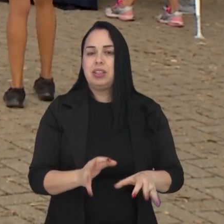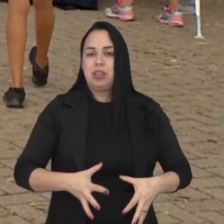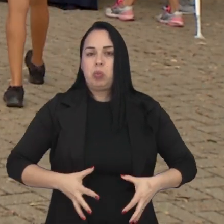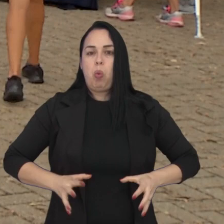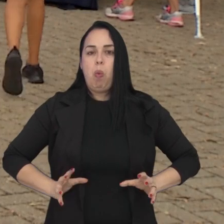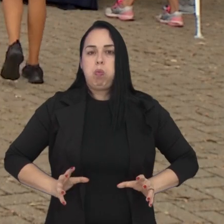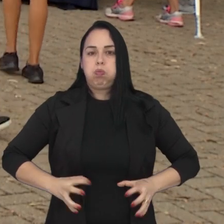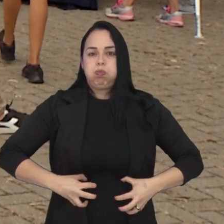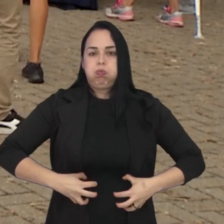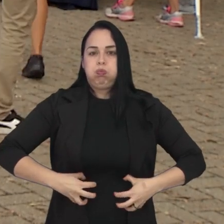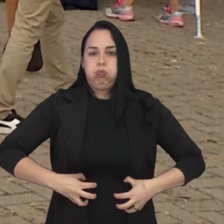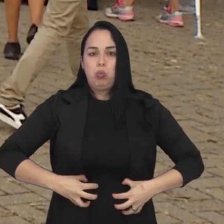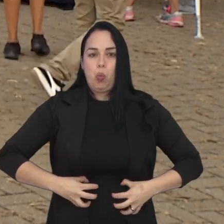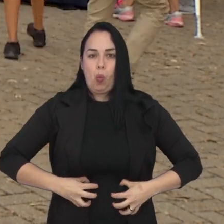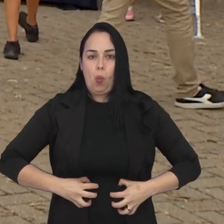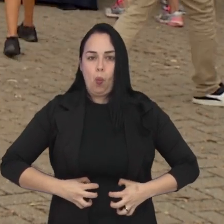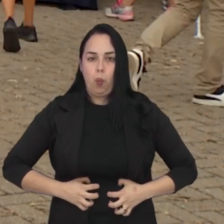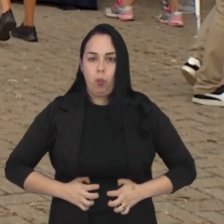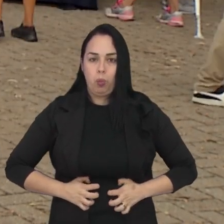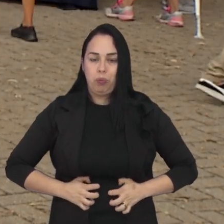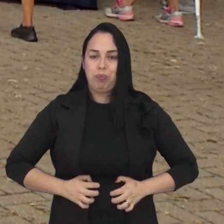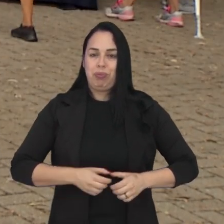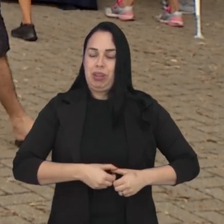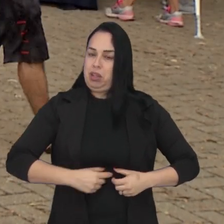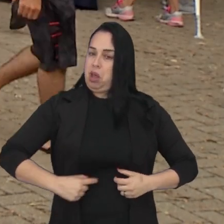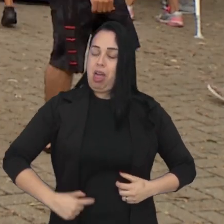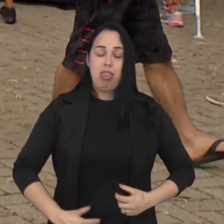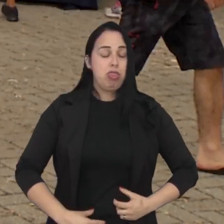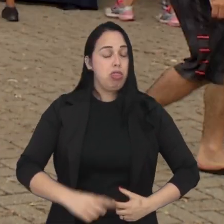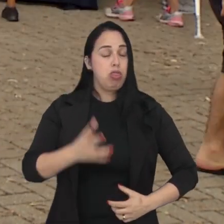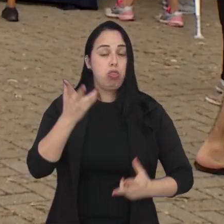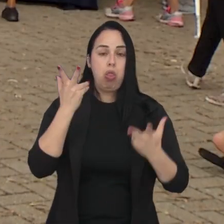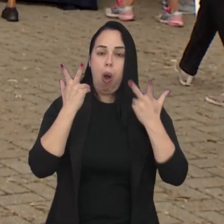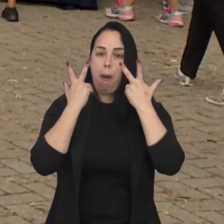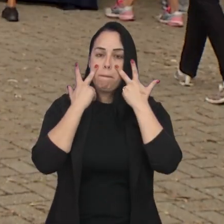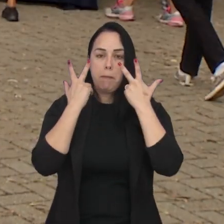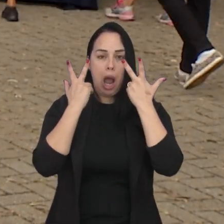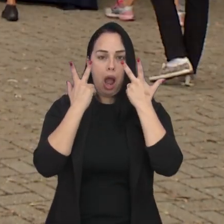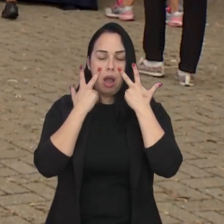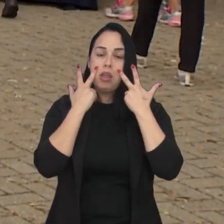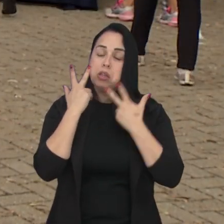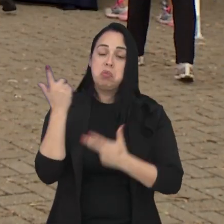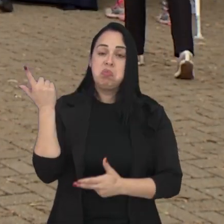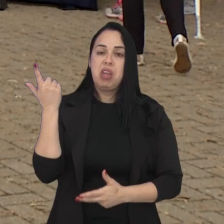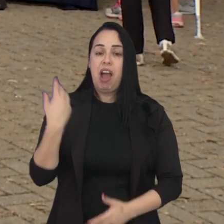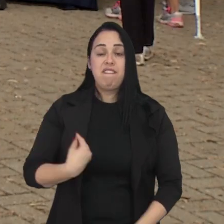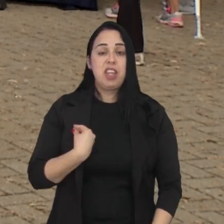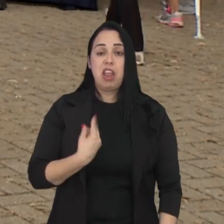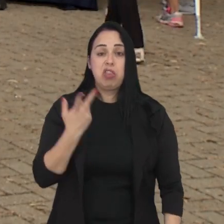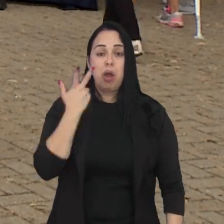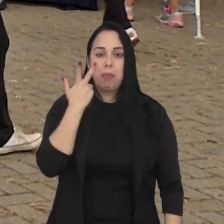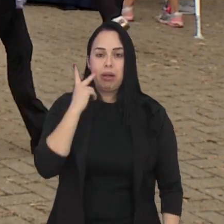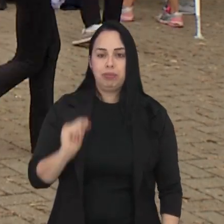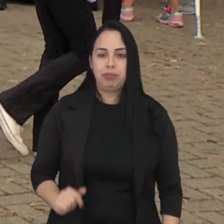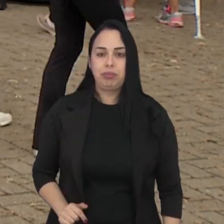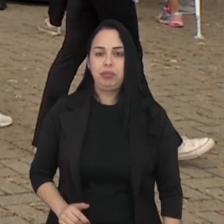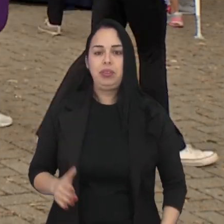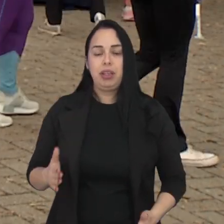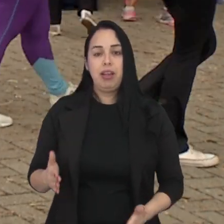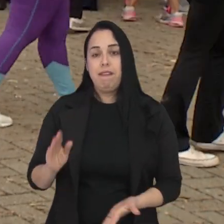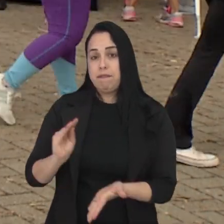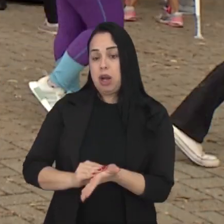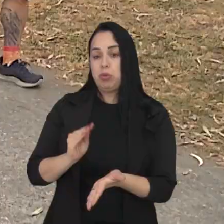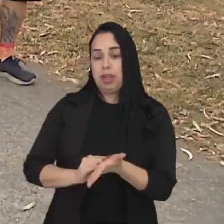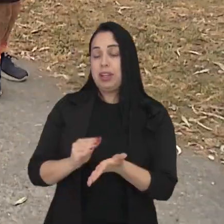a rotina Laboratorial bonitinha então por isso que é importante sempre acompanhar Porque mesmo fazendo tudo bonitinho podem